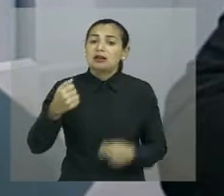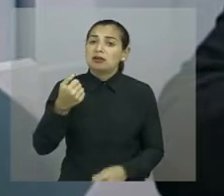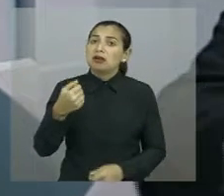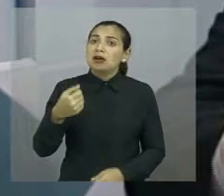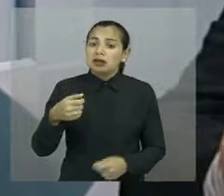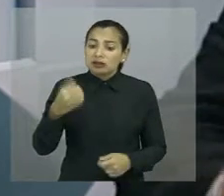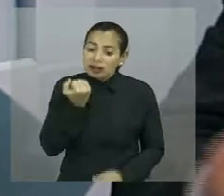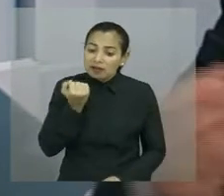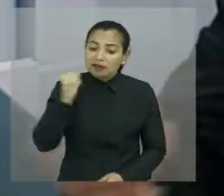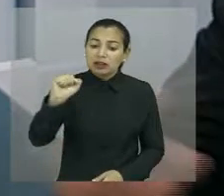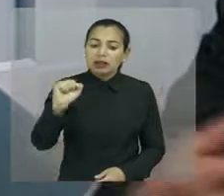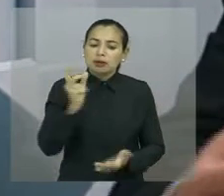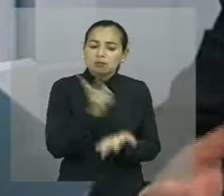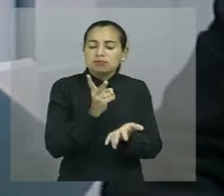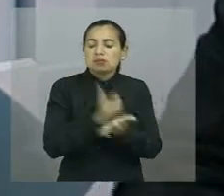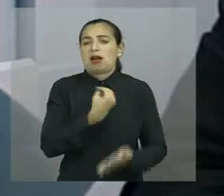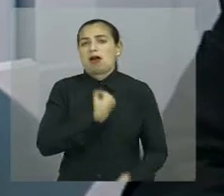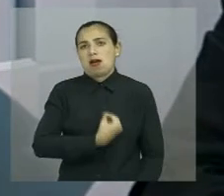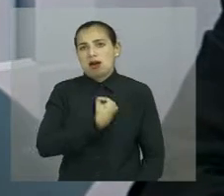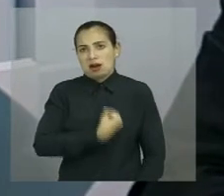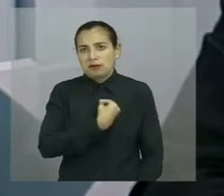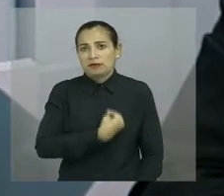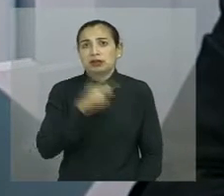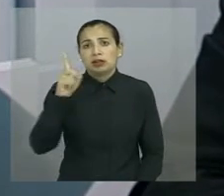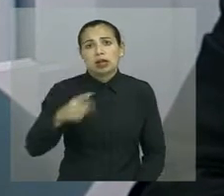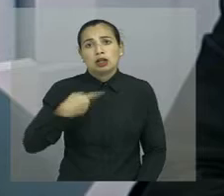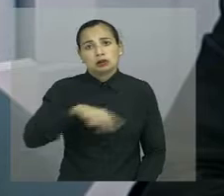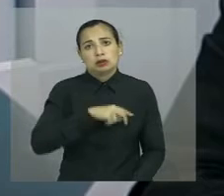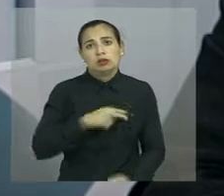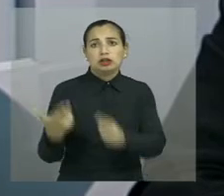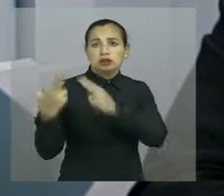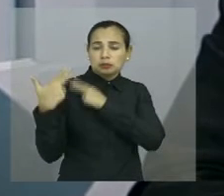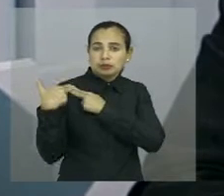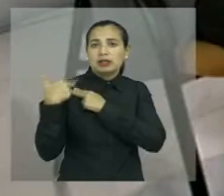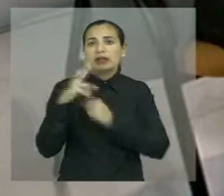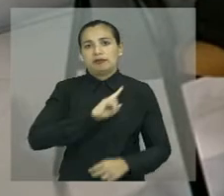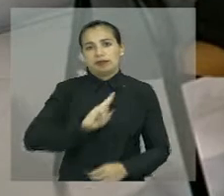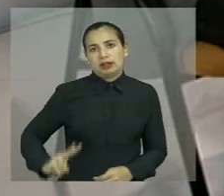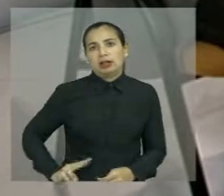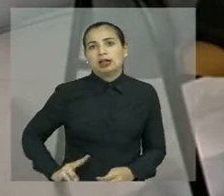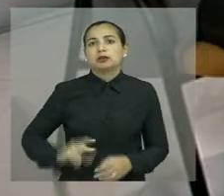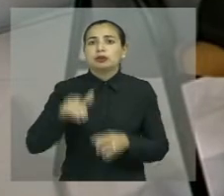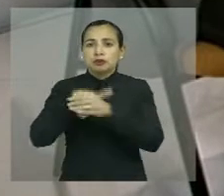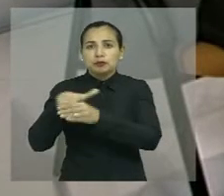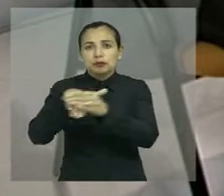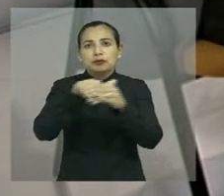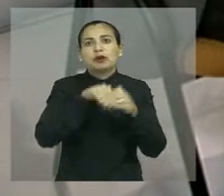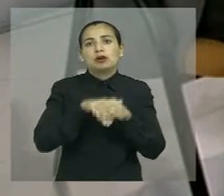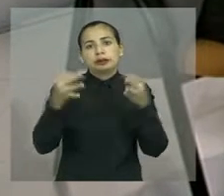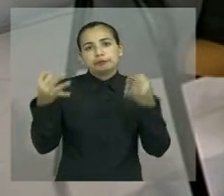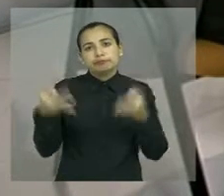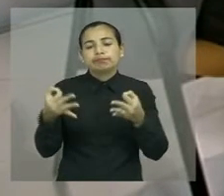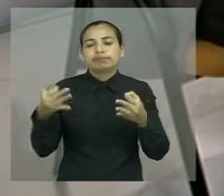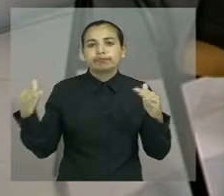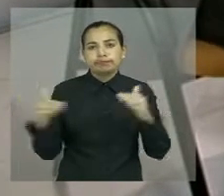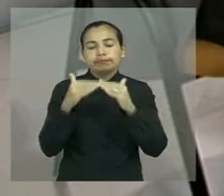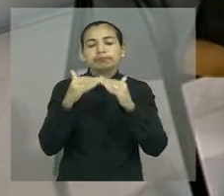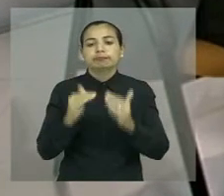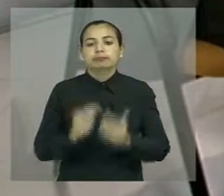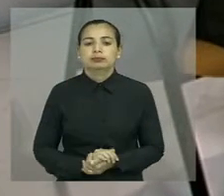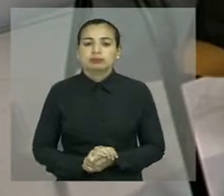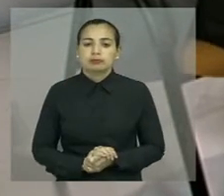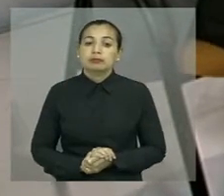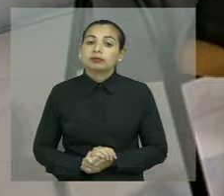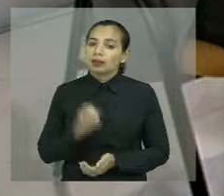ele tenha vida. Esse é o nosso, também um dos nossos papéis aqui na Câmara de Vereadores. Exatamente, muito correto. Vereador, o